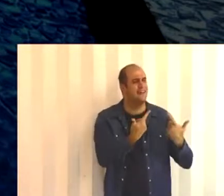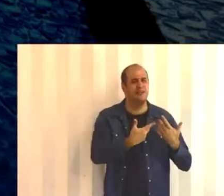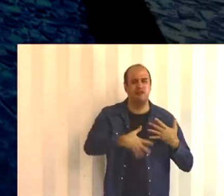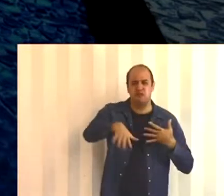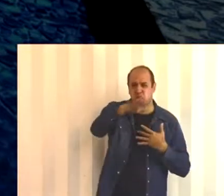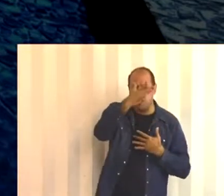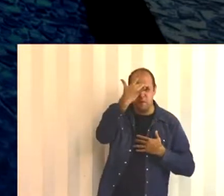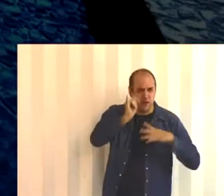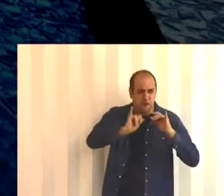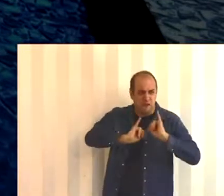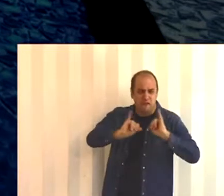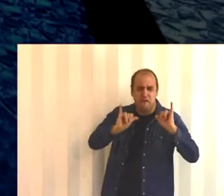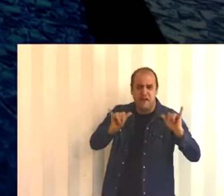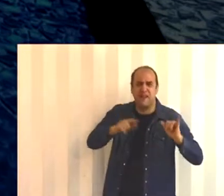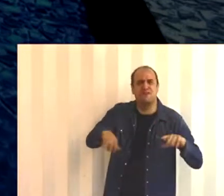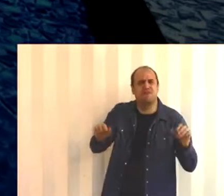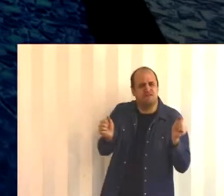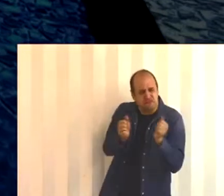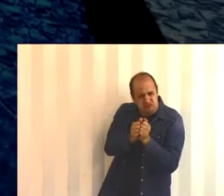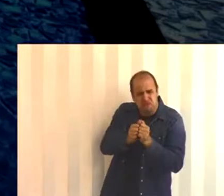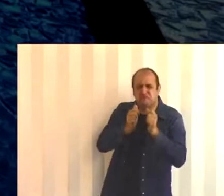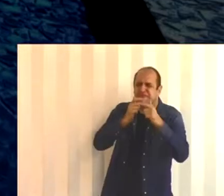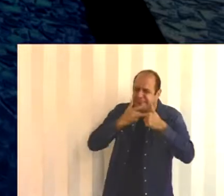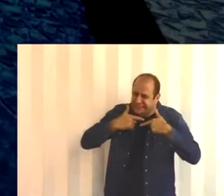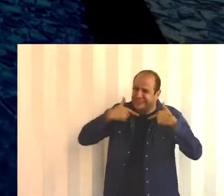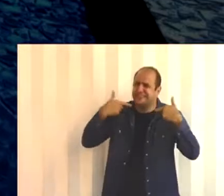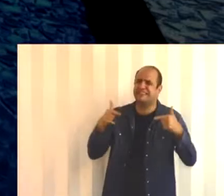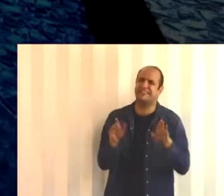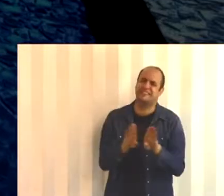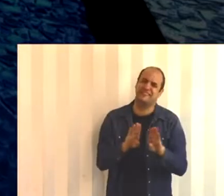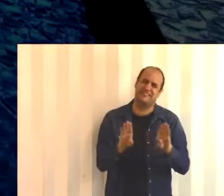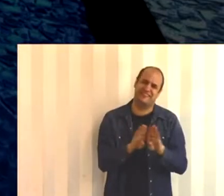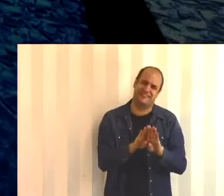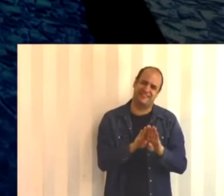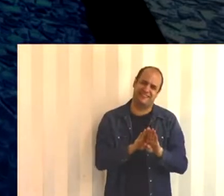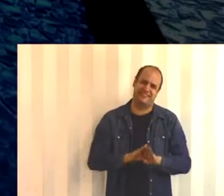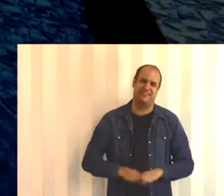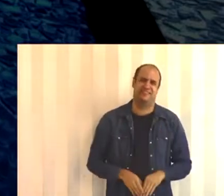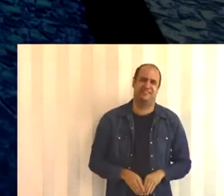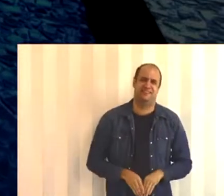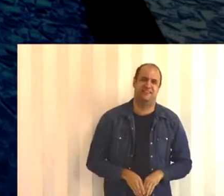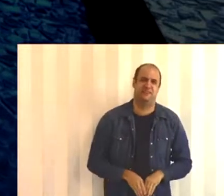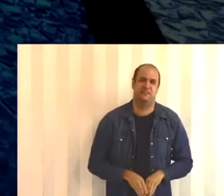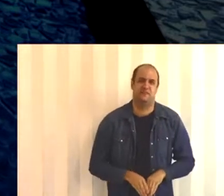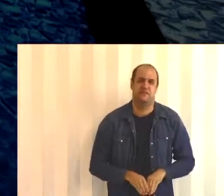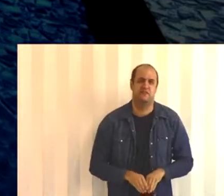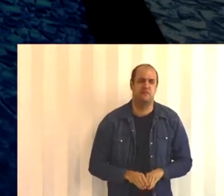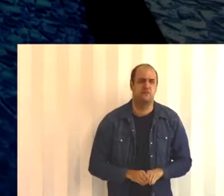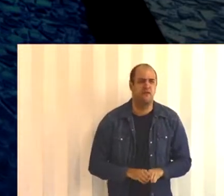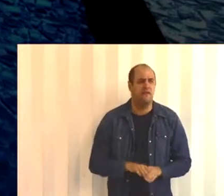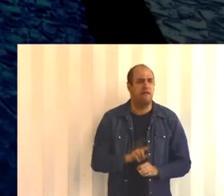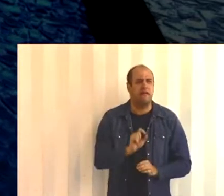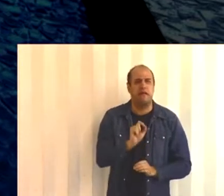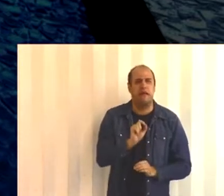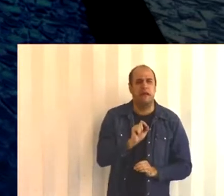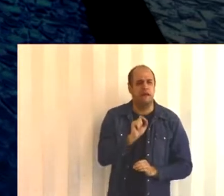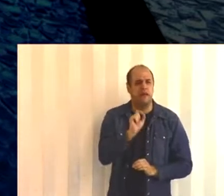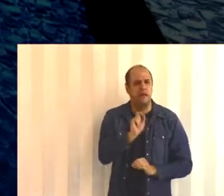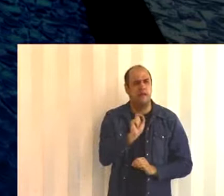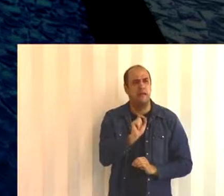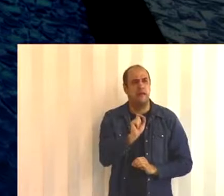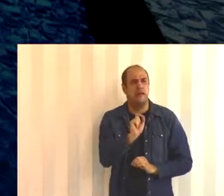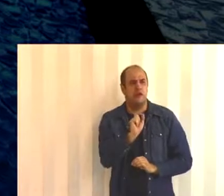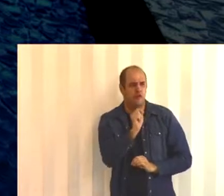que ouvir isso vai rir-se juntamente comigo. E acrescentou: quem teria dito a Abraão